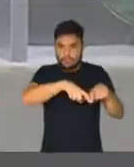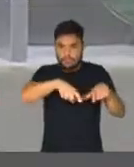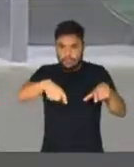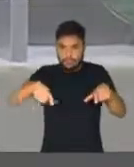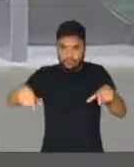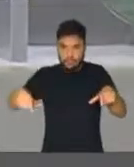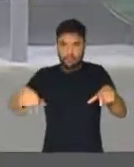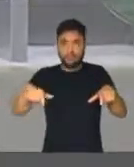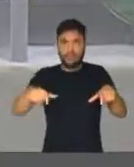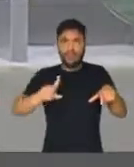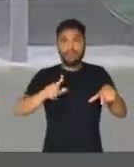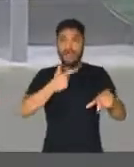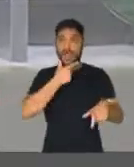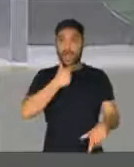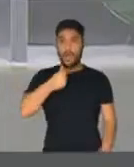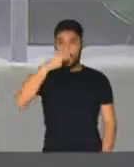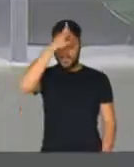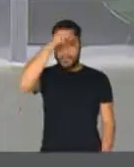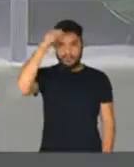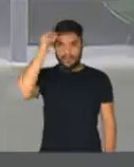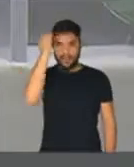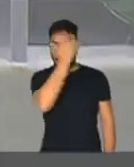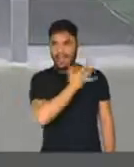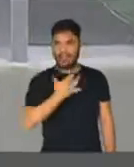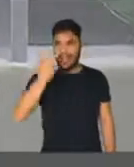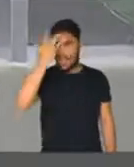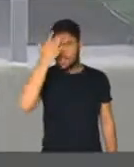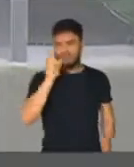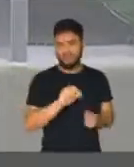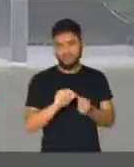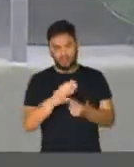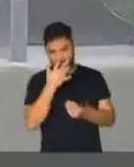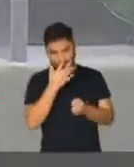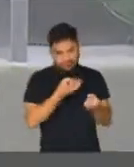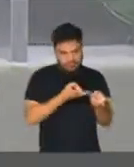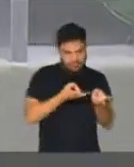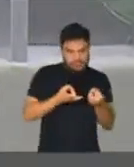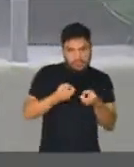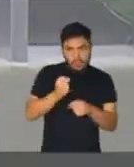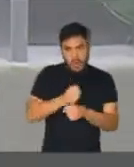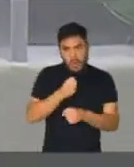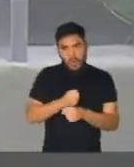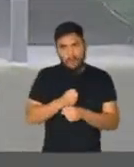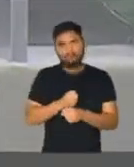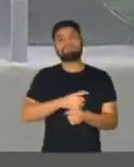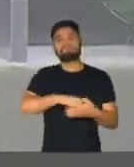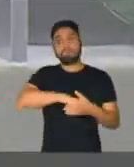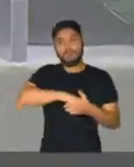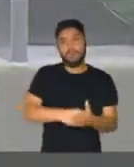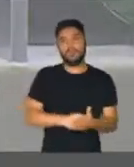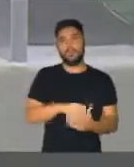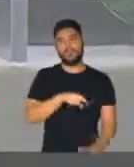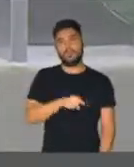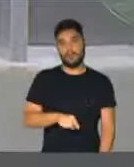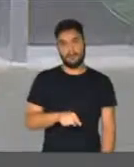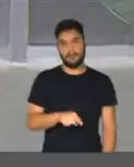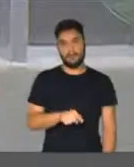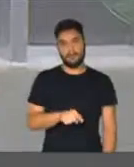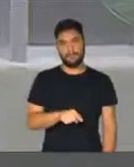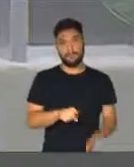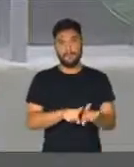o então prefeito Fernando Haddad? Ele suspendeu a obra